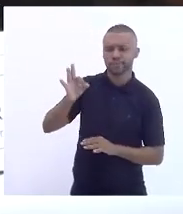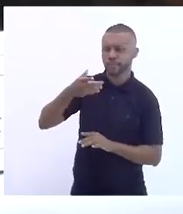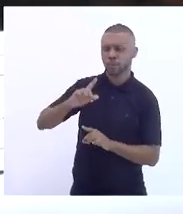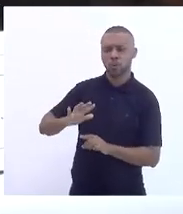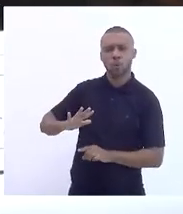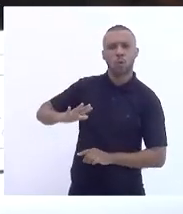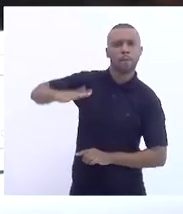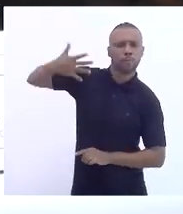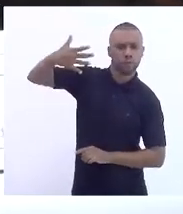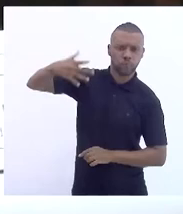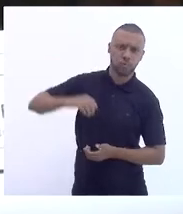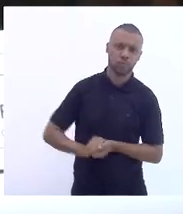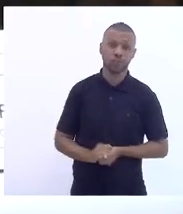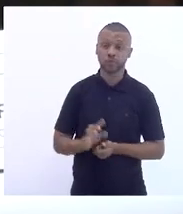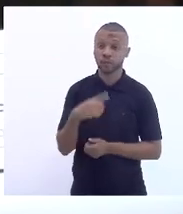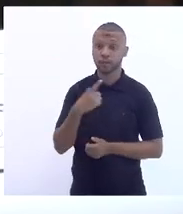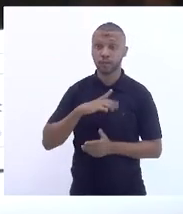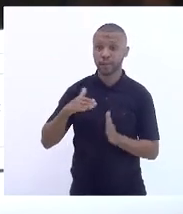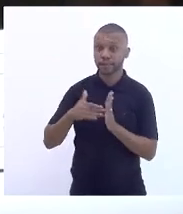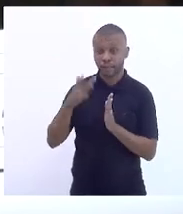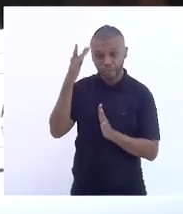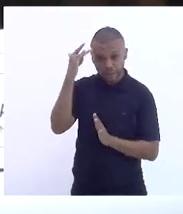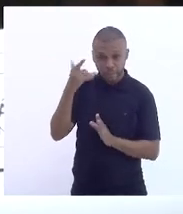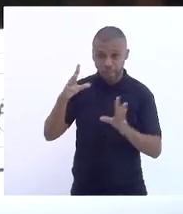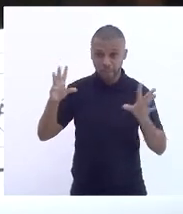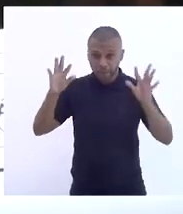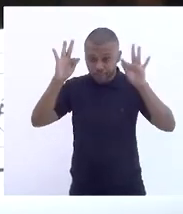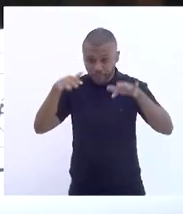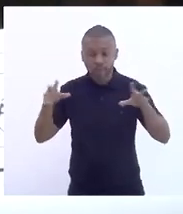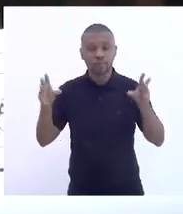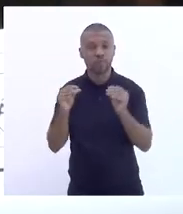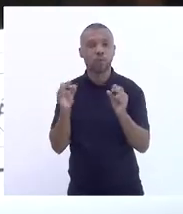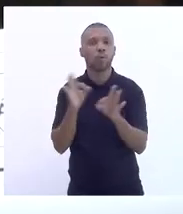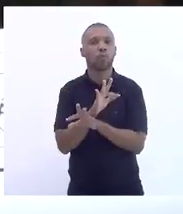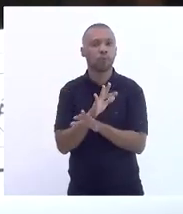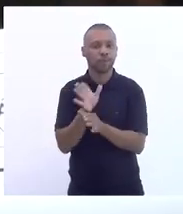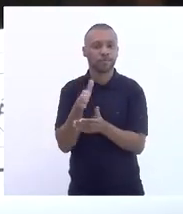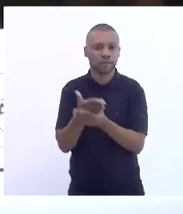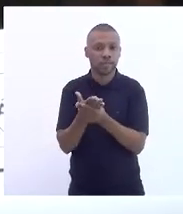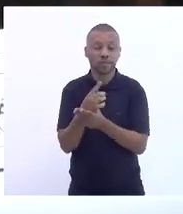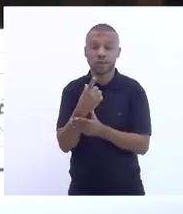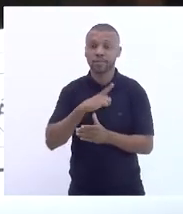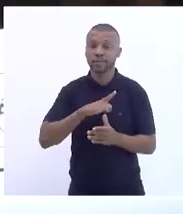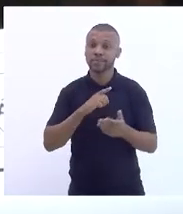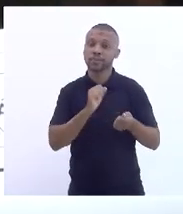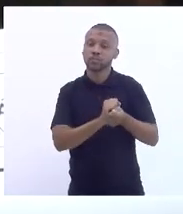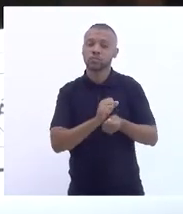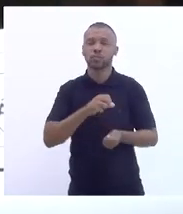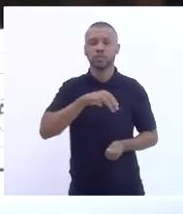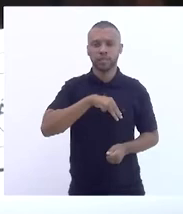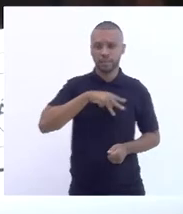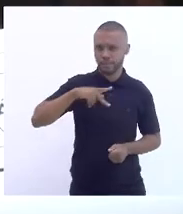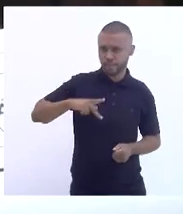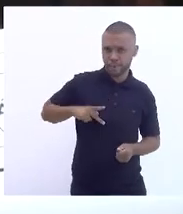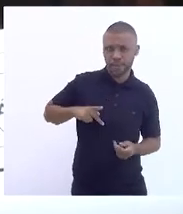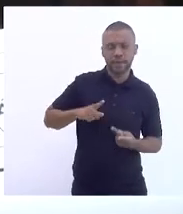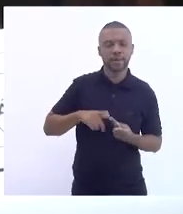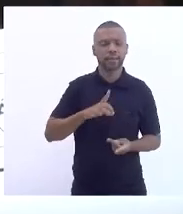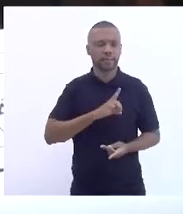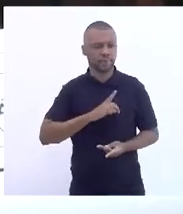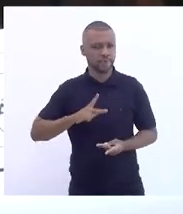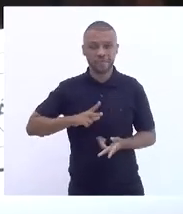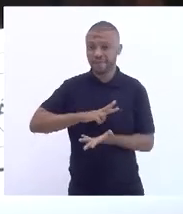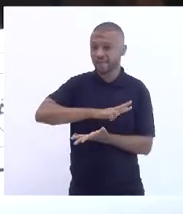a princípio até amanhã inclusive nós vamos fechar Defensoria Pública foi ele está construindo o Ministério Público também está desenvolvendo o seu e outras